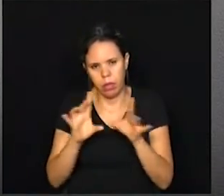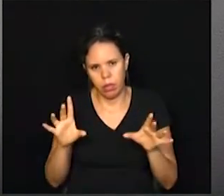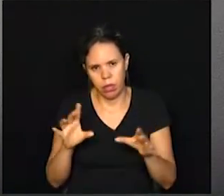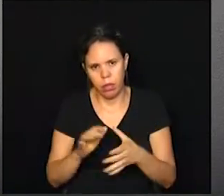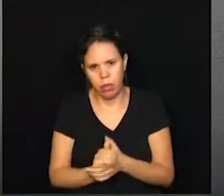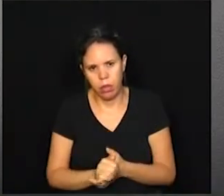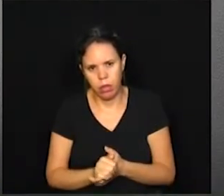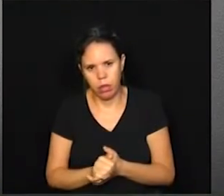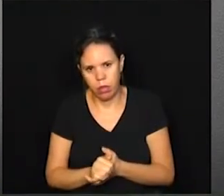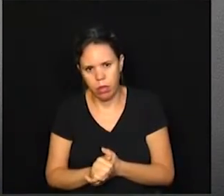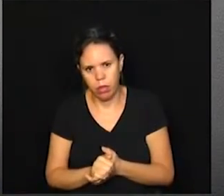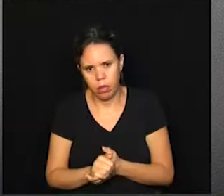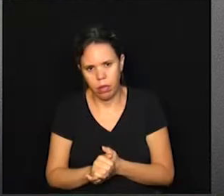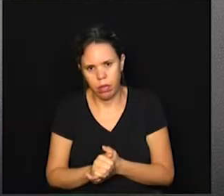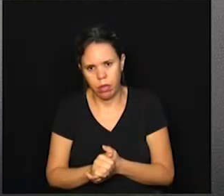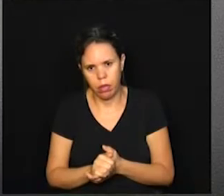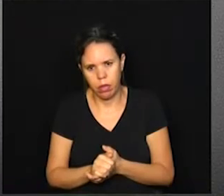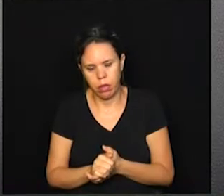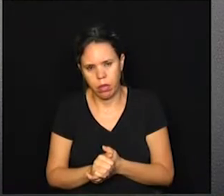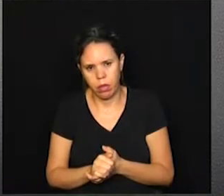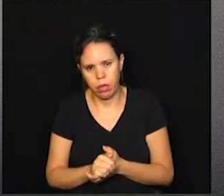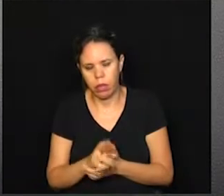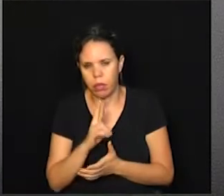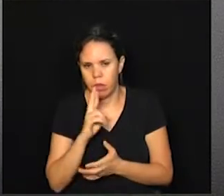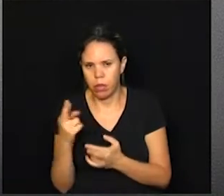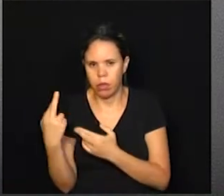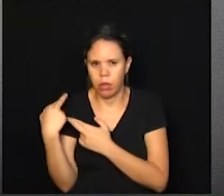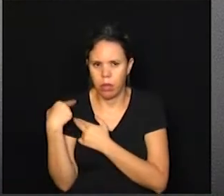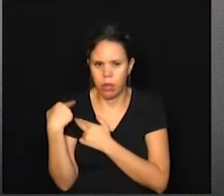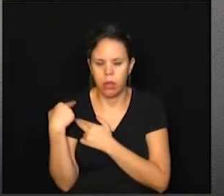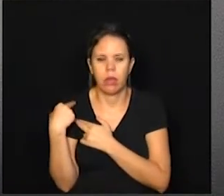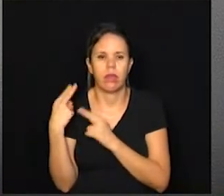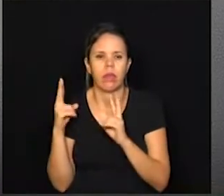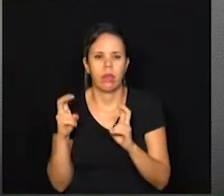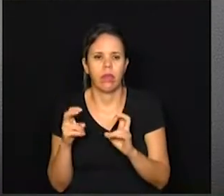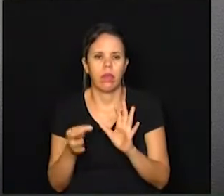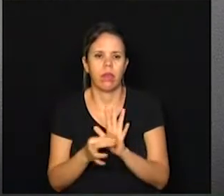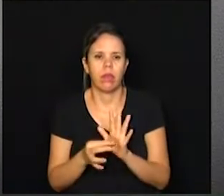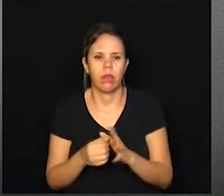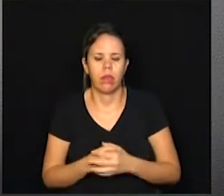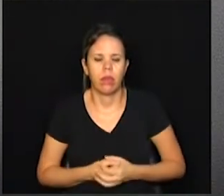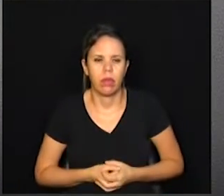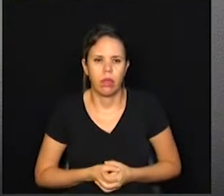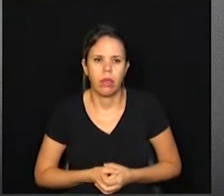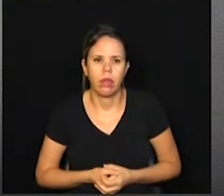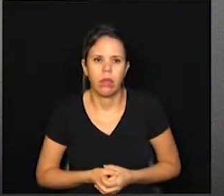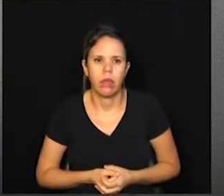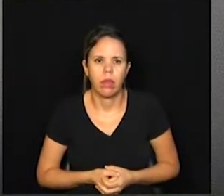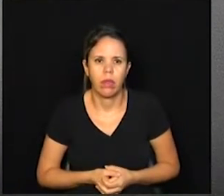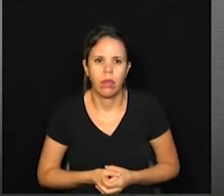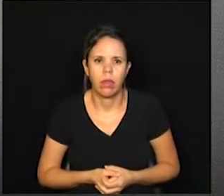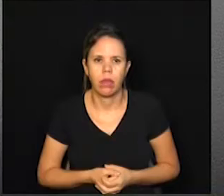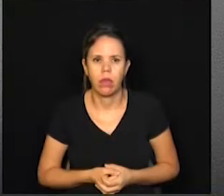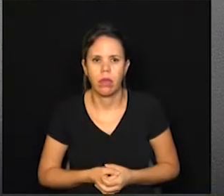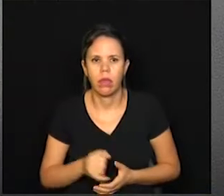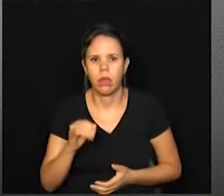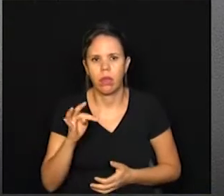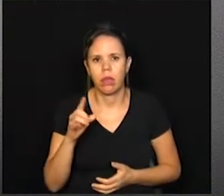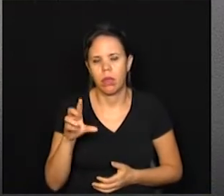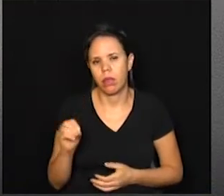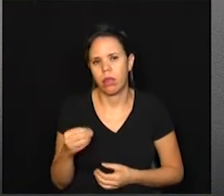são livres para emitirem. Agora, eles respondem sobre essa colocação. Seu Ítalo,